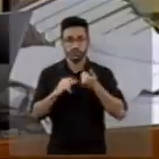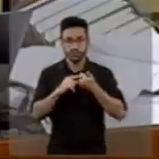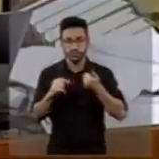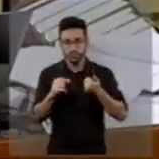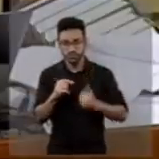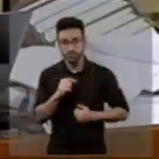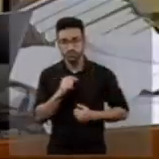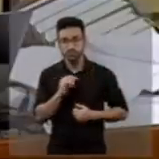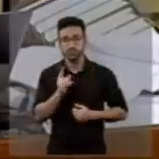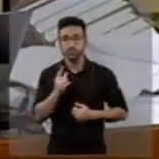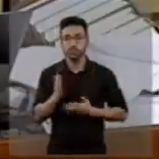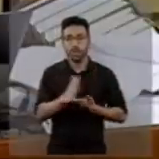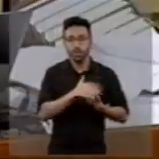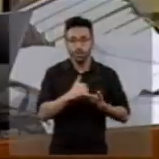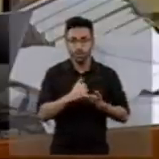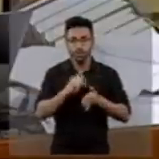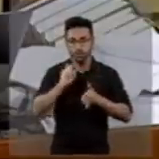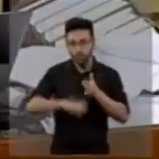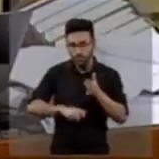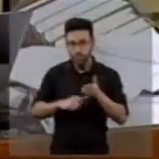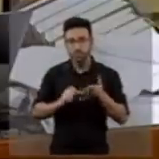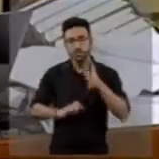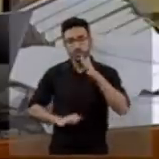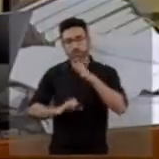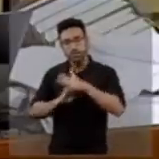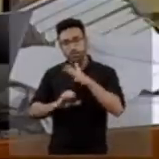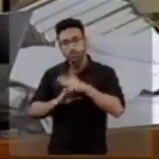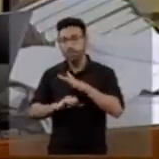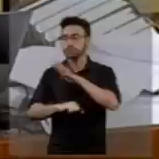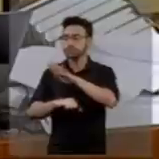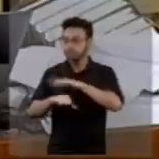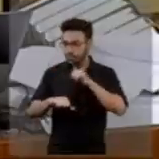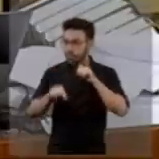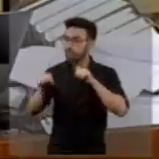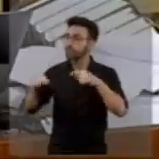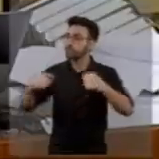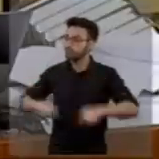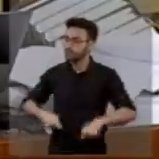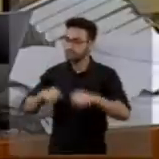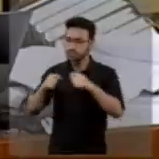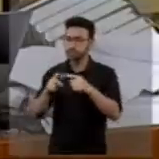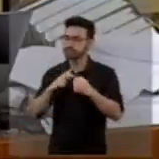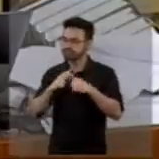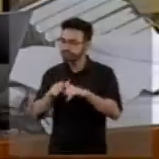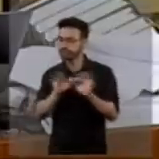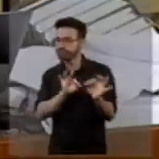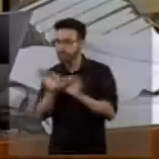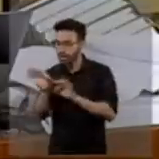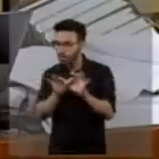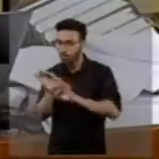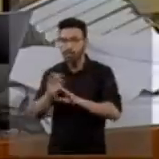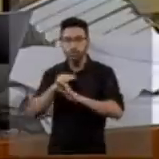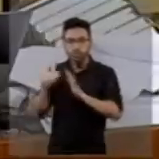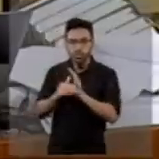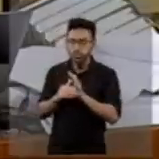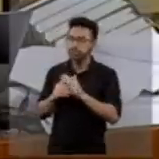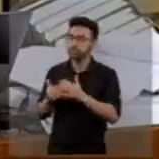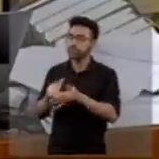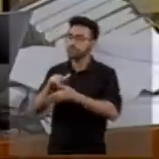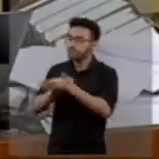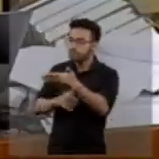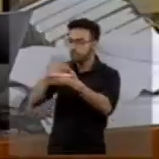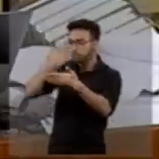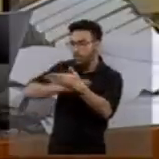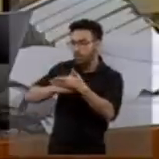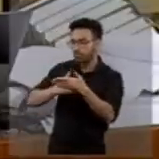o não recolhimento dos tributos, a empresa será intimada a regularizar sua situação fiscal ou apresentar os conhecimentos e